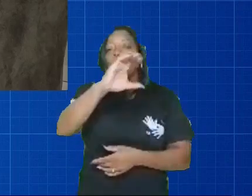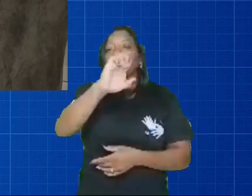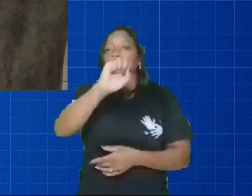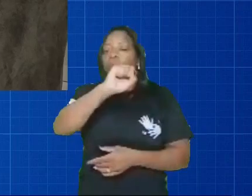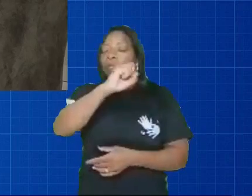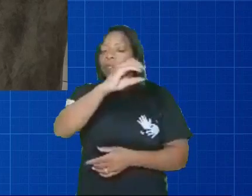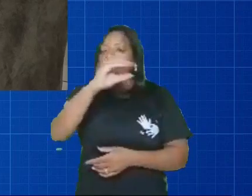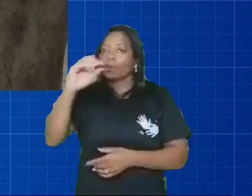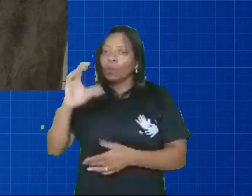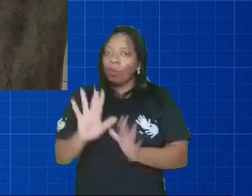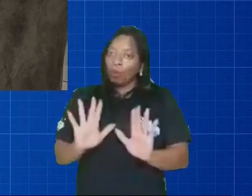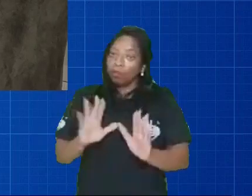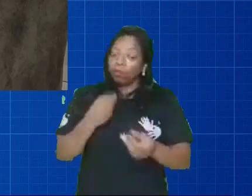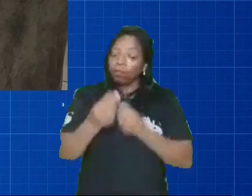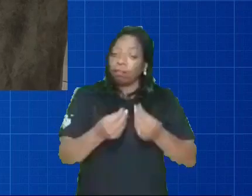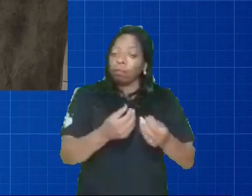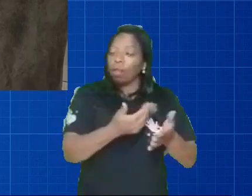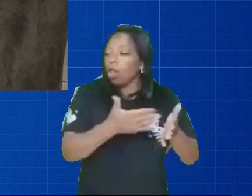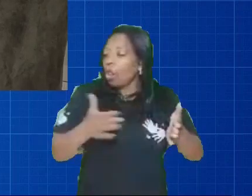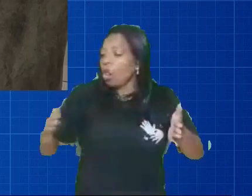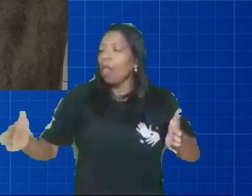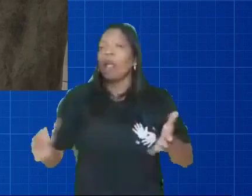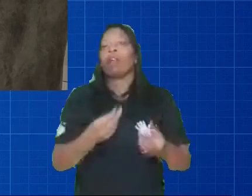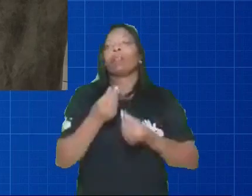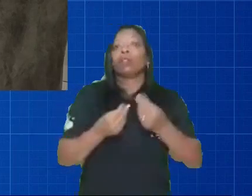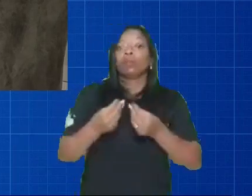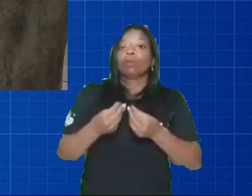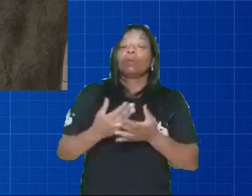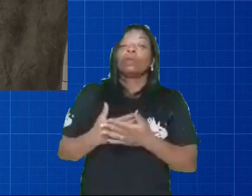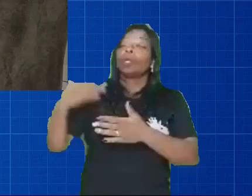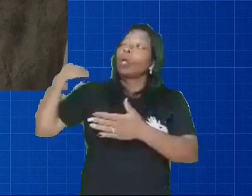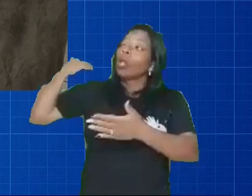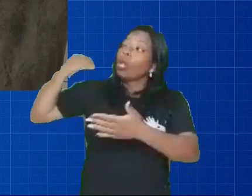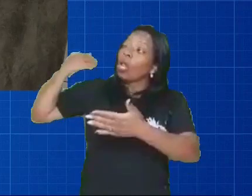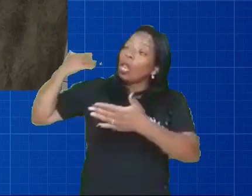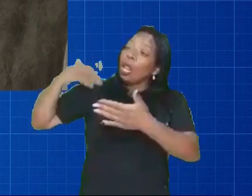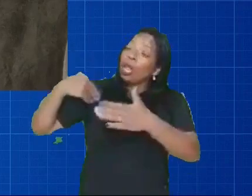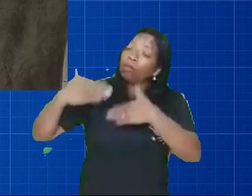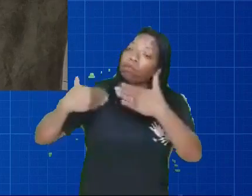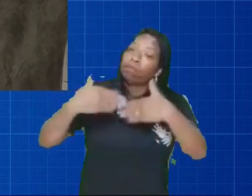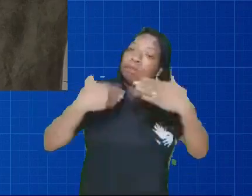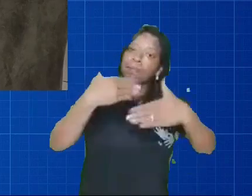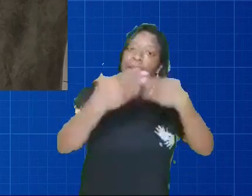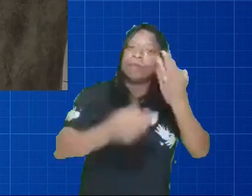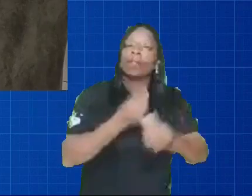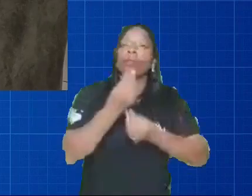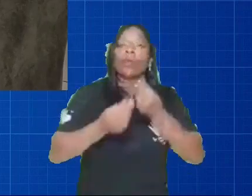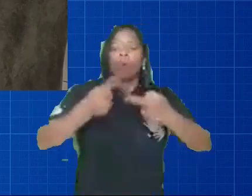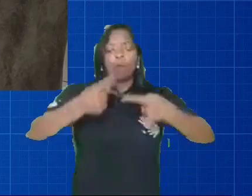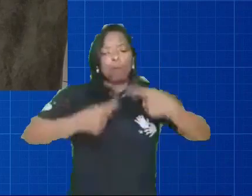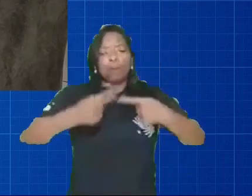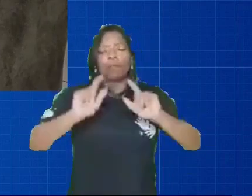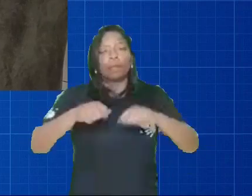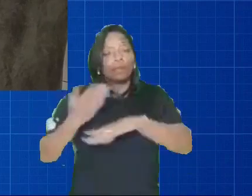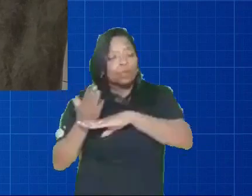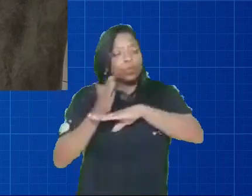um desafio na questão ambiental, a gente para, analisa a política e vê qual a melhor forma de abranger todas as crianças, todos os professores,